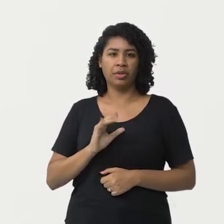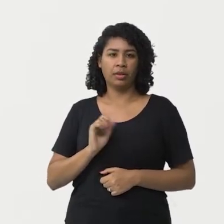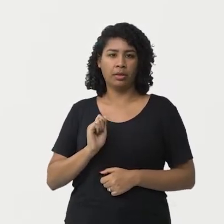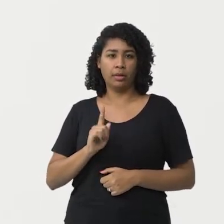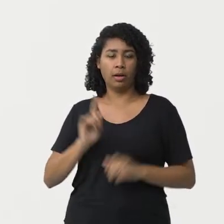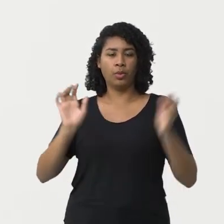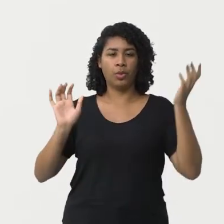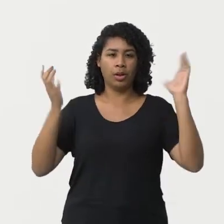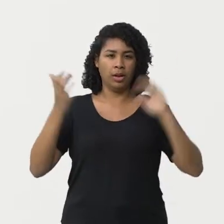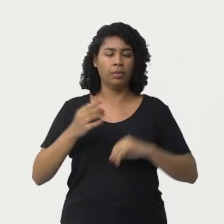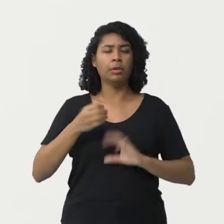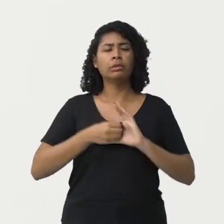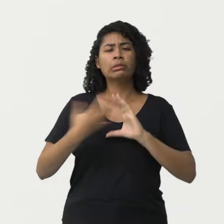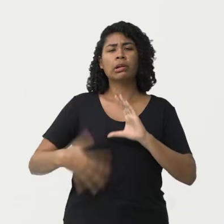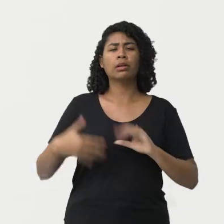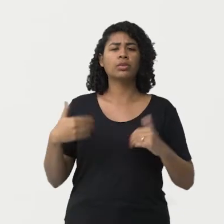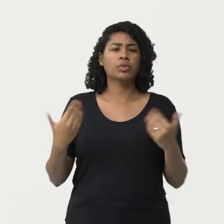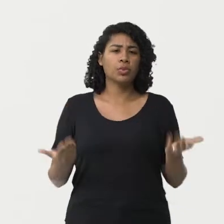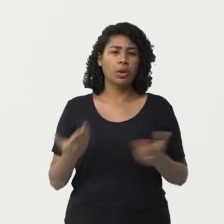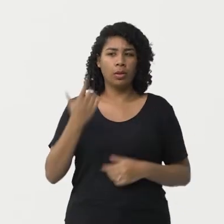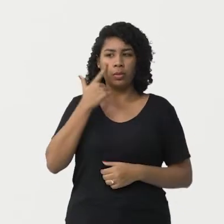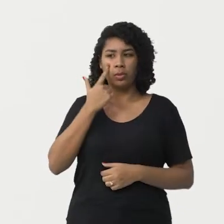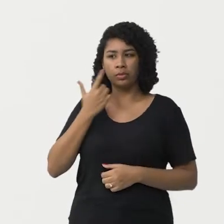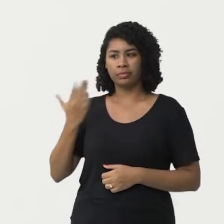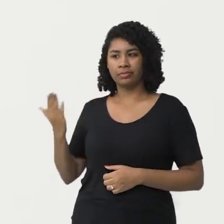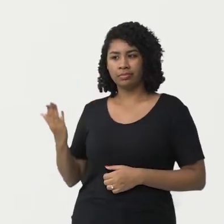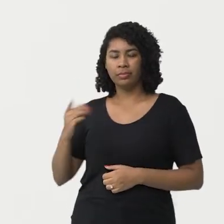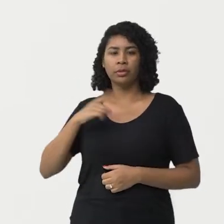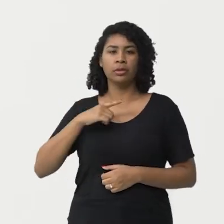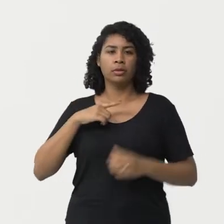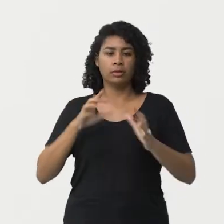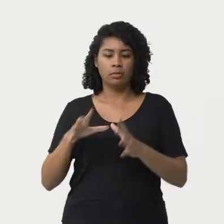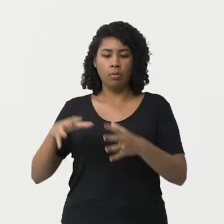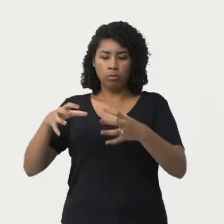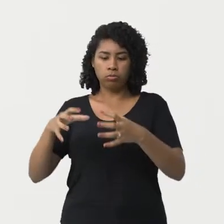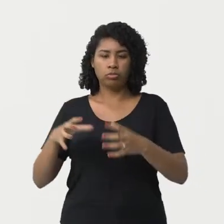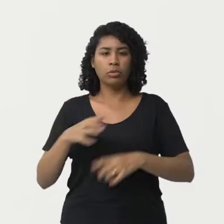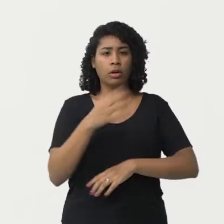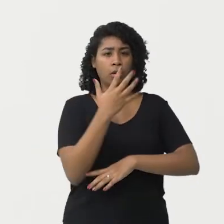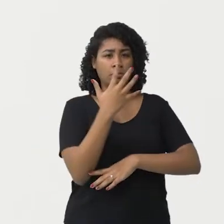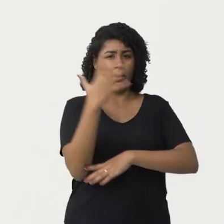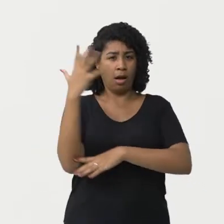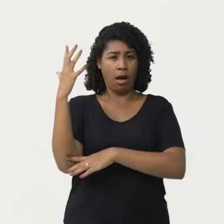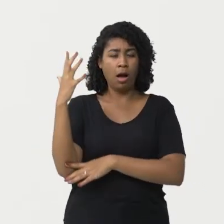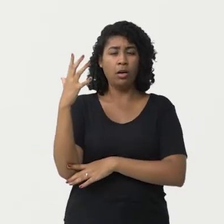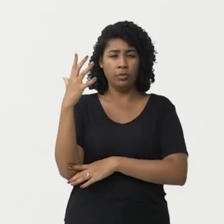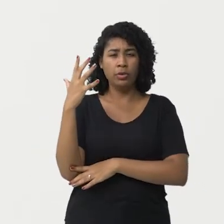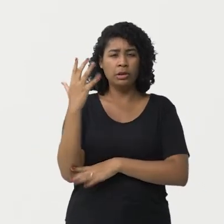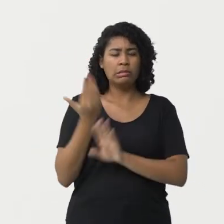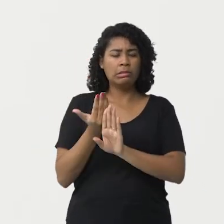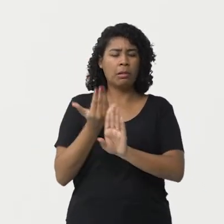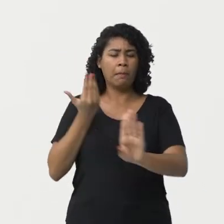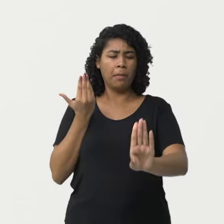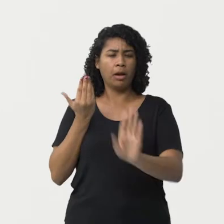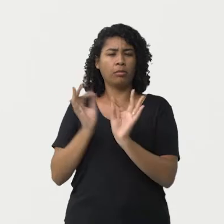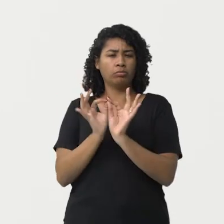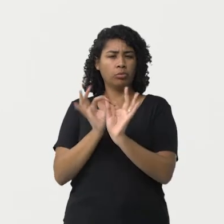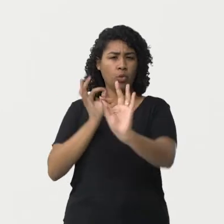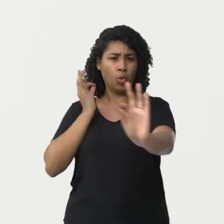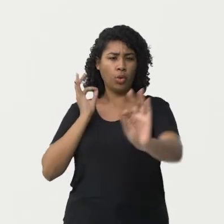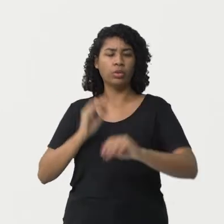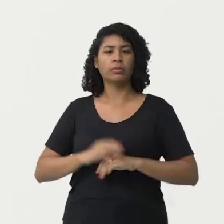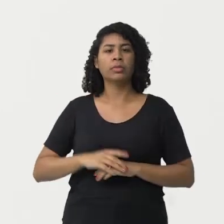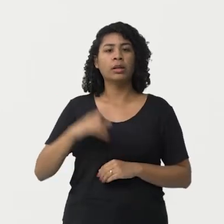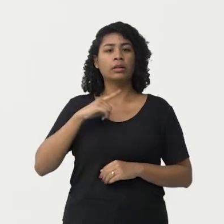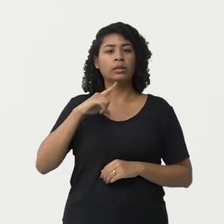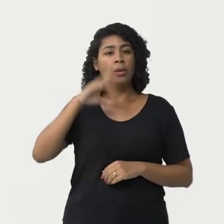então, dessa vegetação? São arbustos, são pequenas árvores isoladas e vai ter a predominância, ou